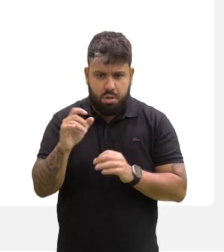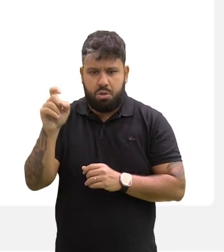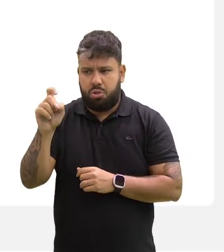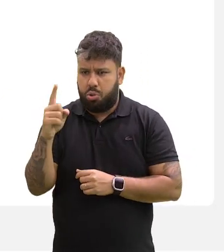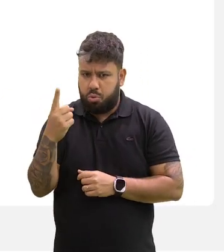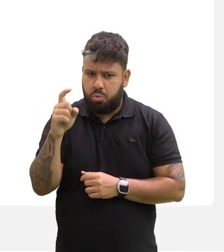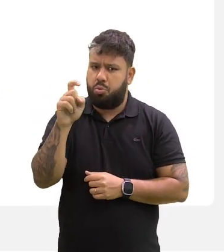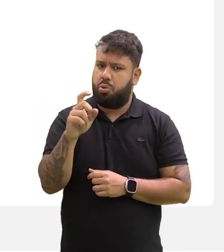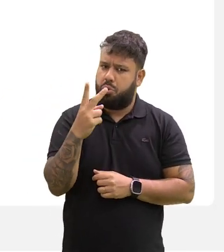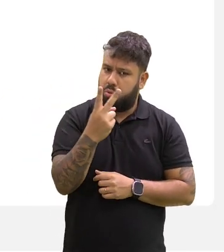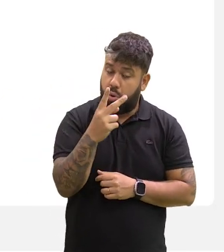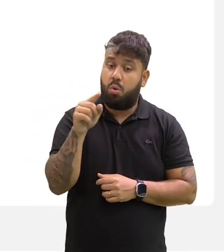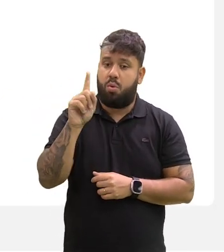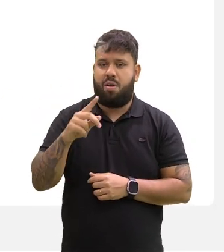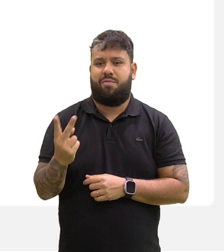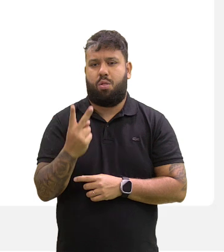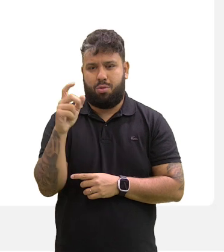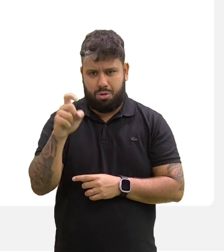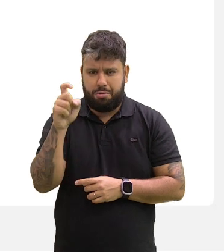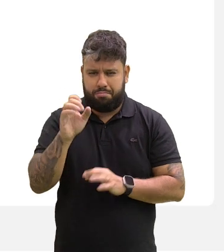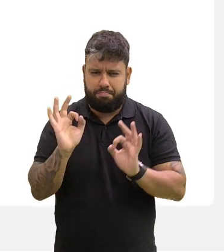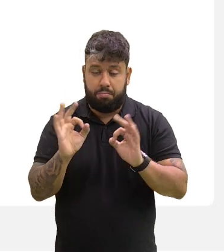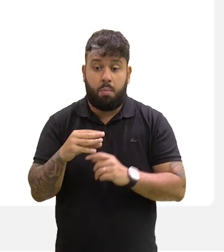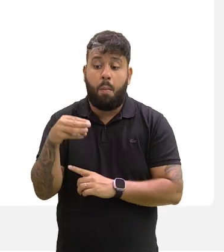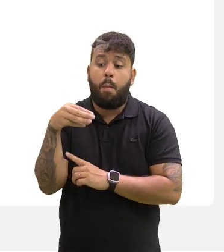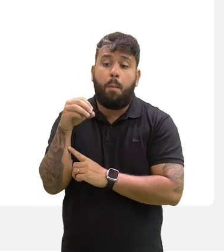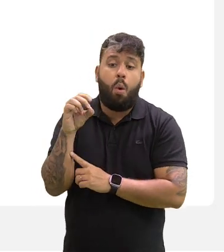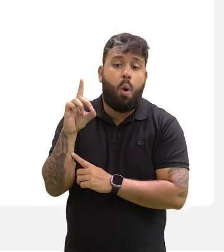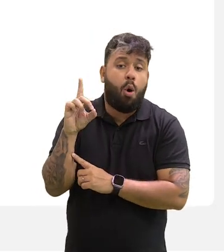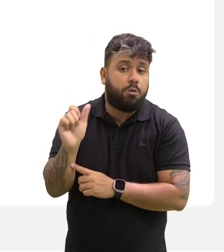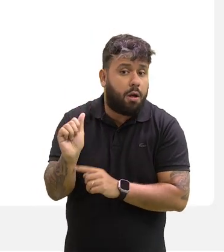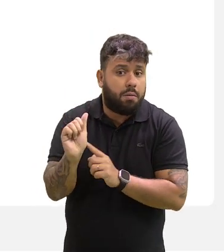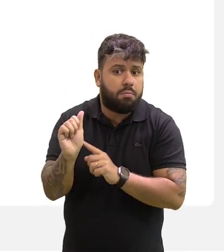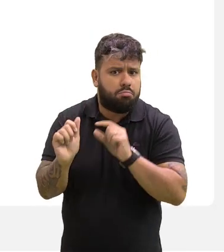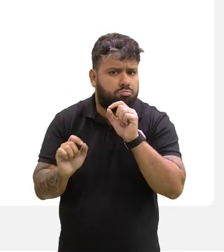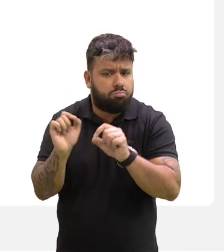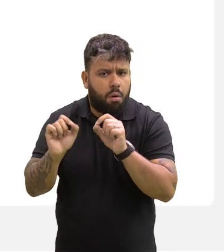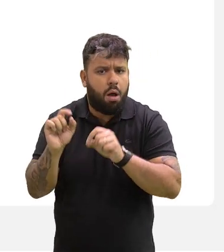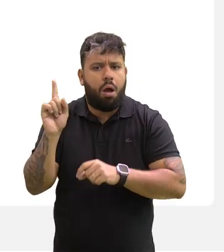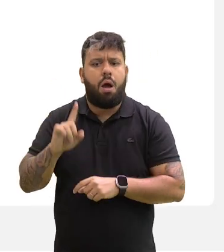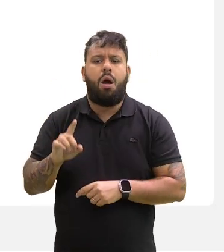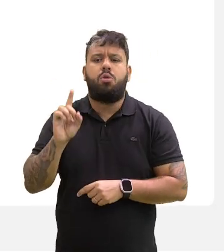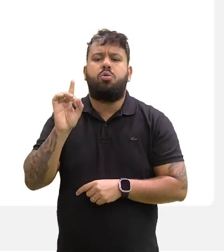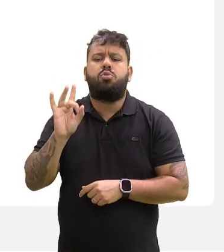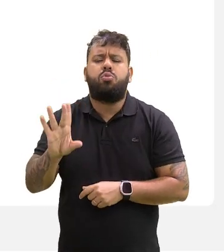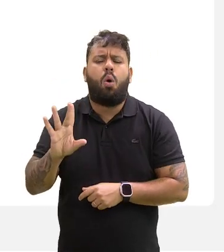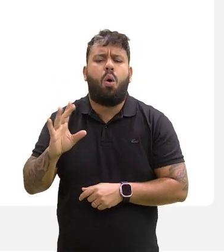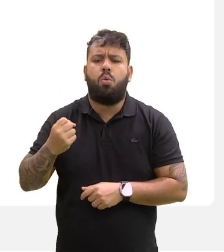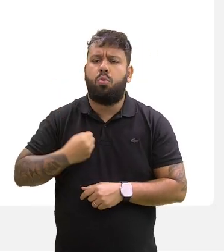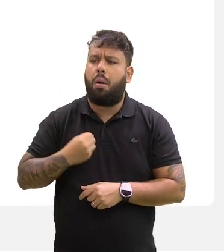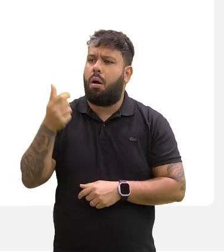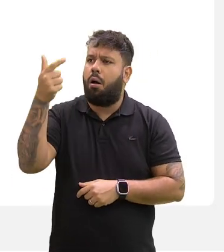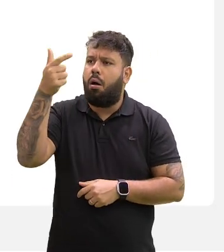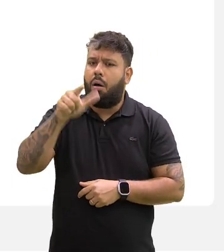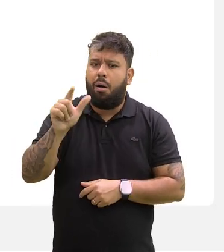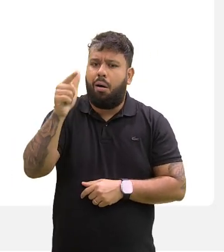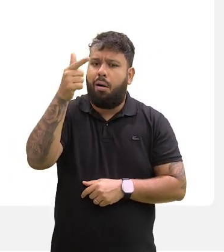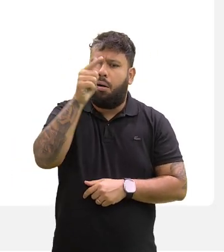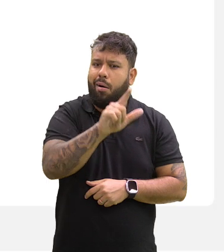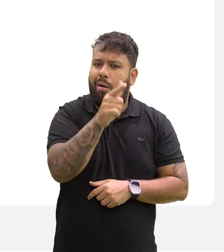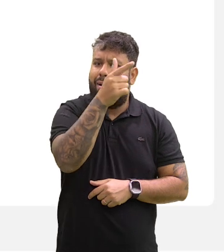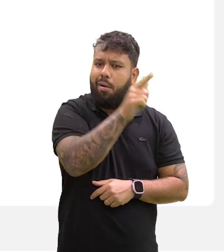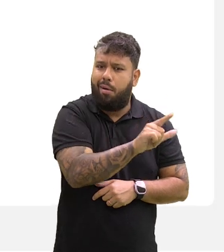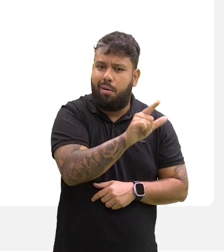por x, ok? A moda desses valores é tão somente aquele que ocorreu mais vezes, ou seja, aquele que tem